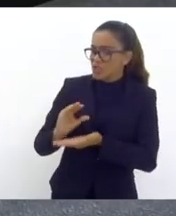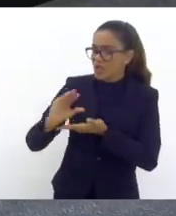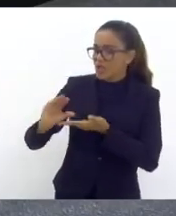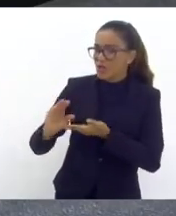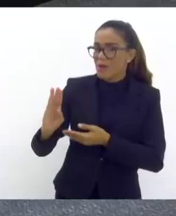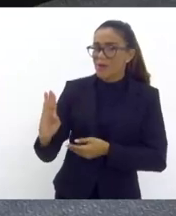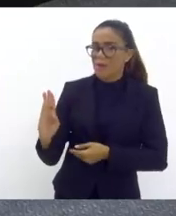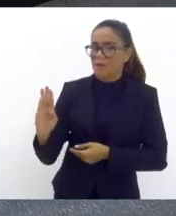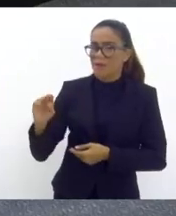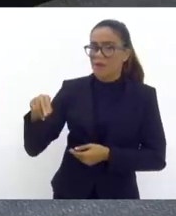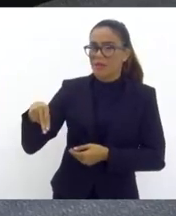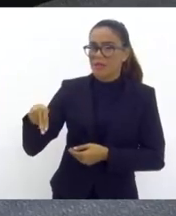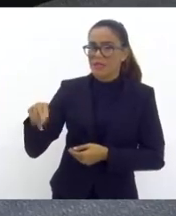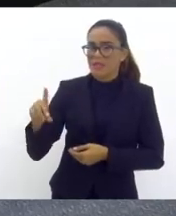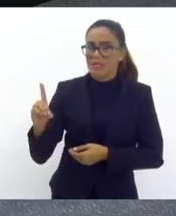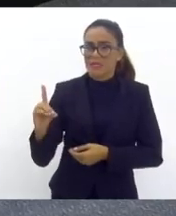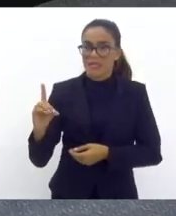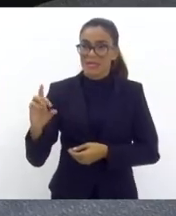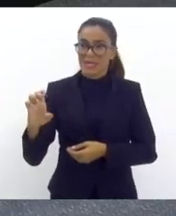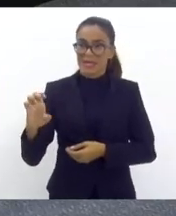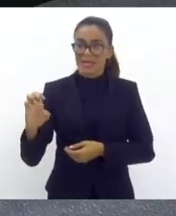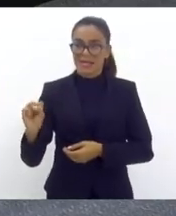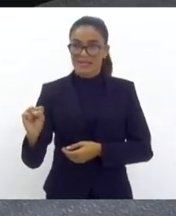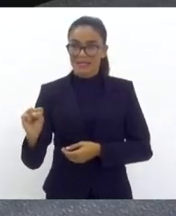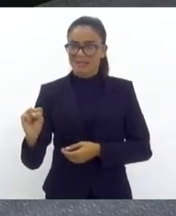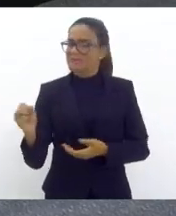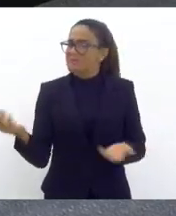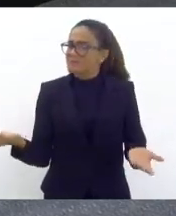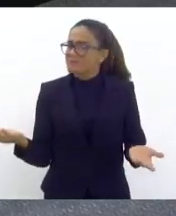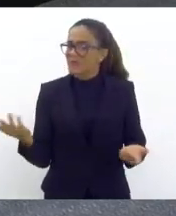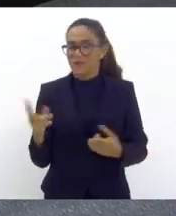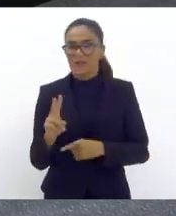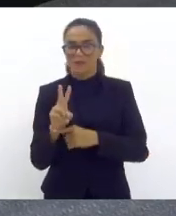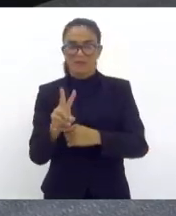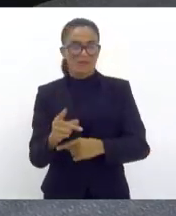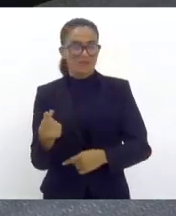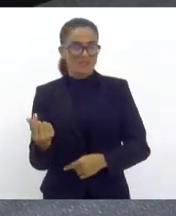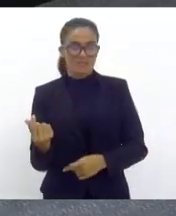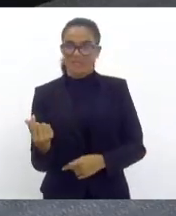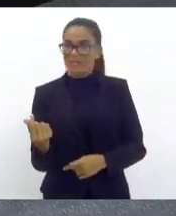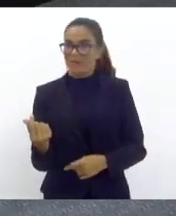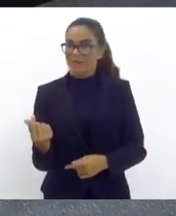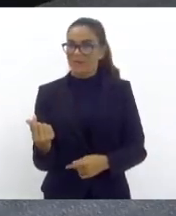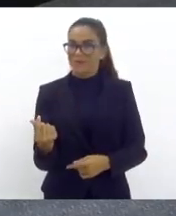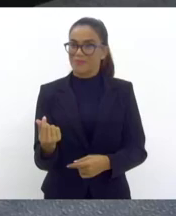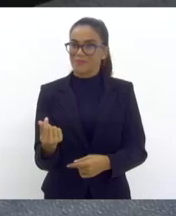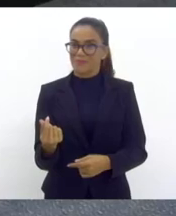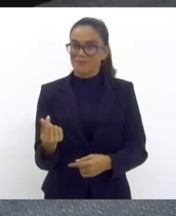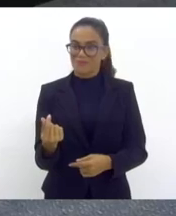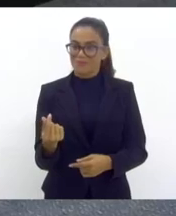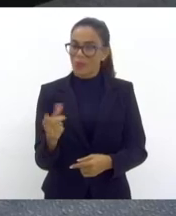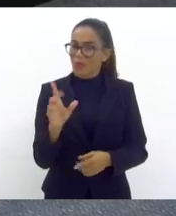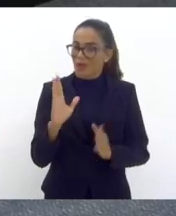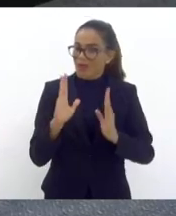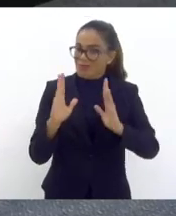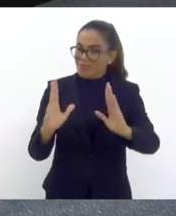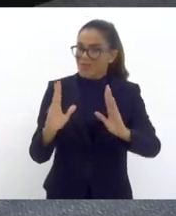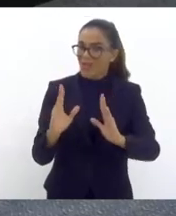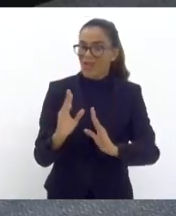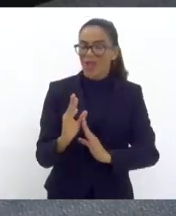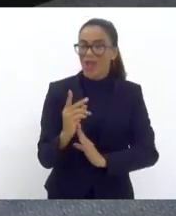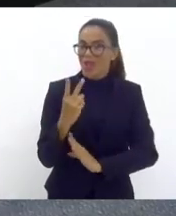no contrato lá que o BNDS iria emprestar o dinheiro e o compromisso era investir em 12 meses né